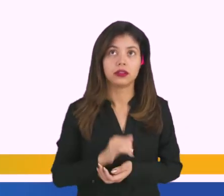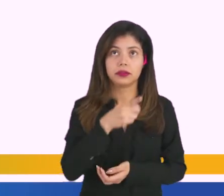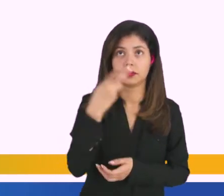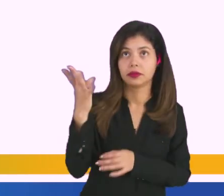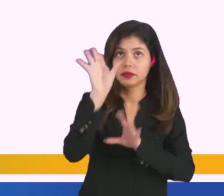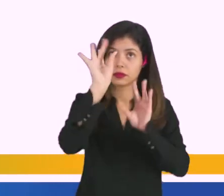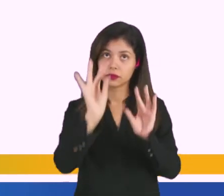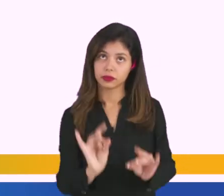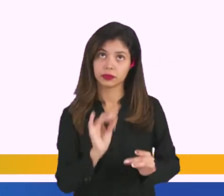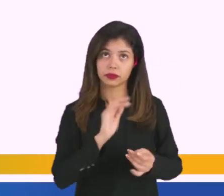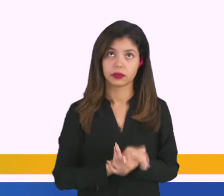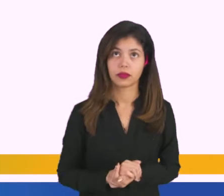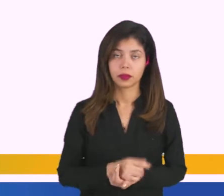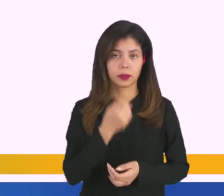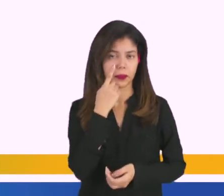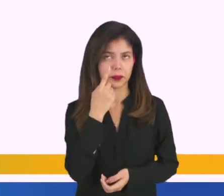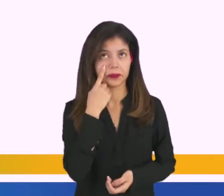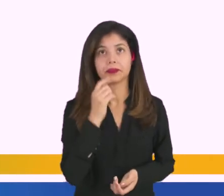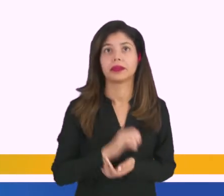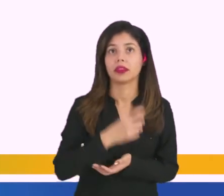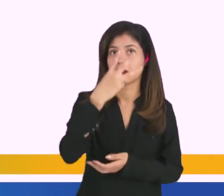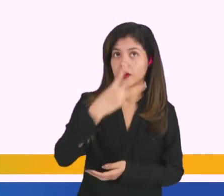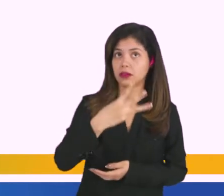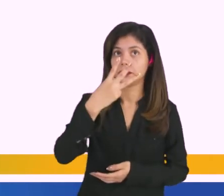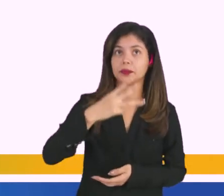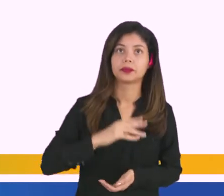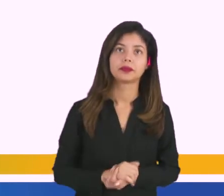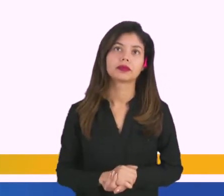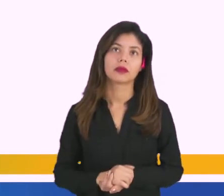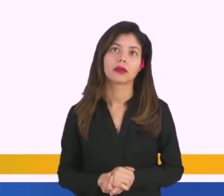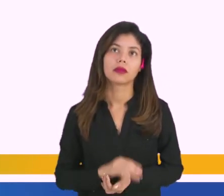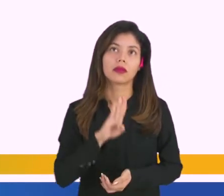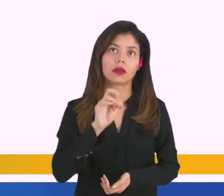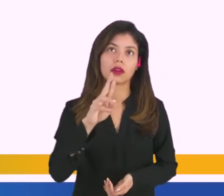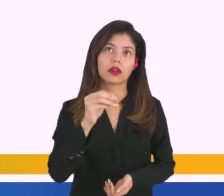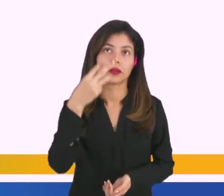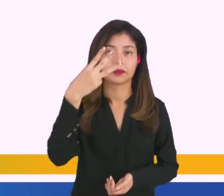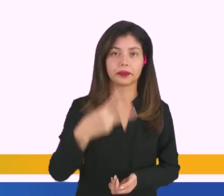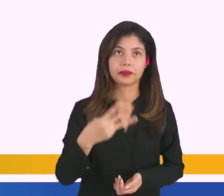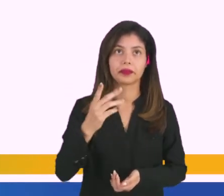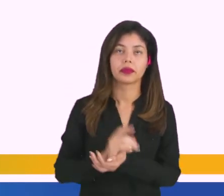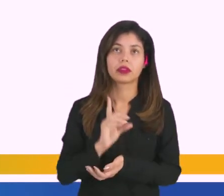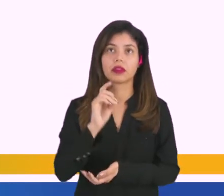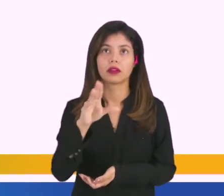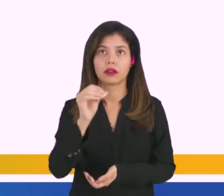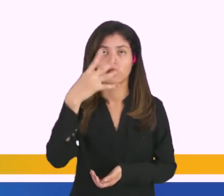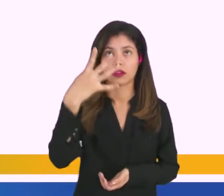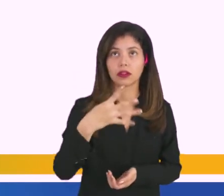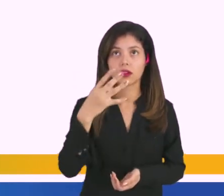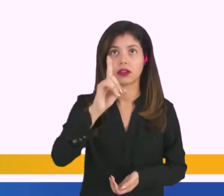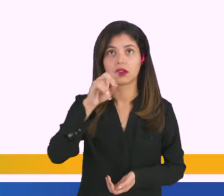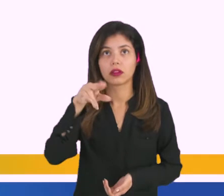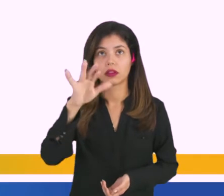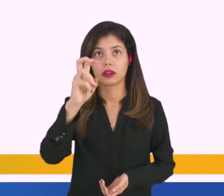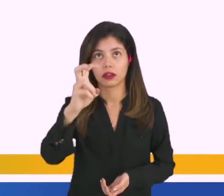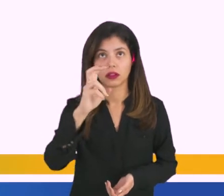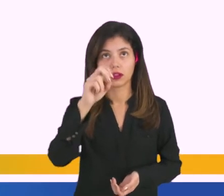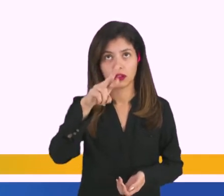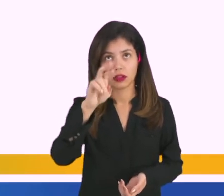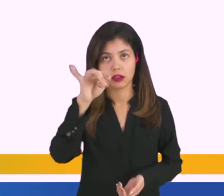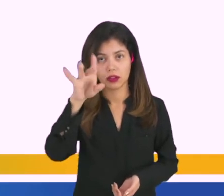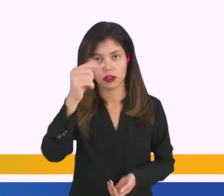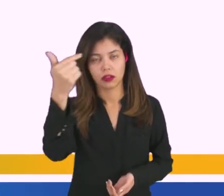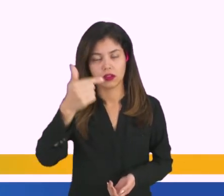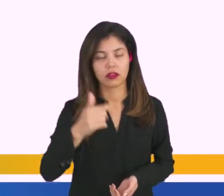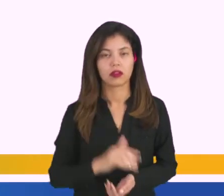quantos gols cada um fez né Observe o amoroso fez três gols né o Bebeto fez três o do quatro Denilson